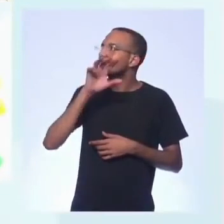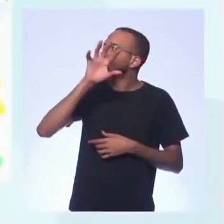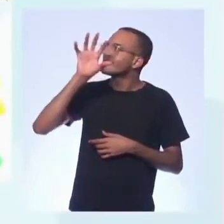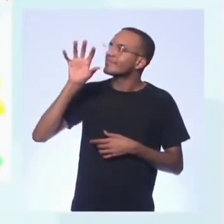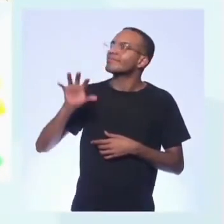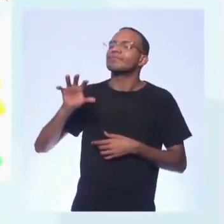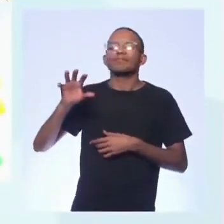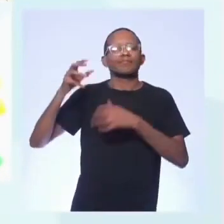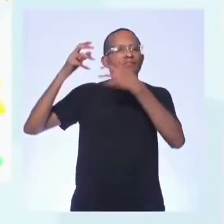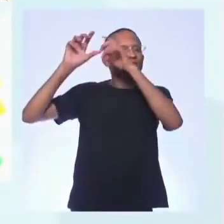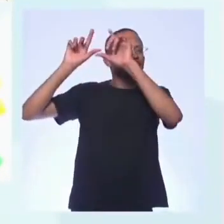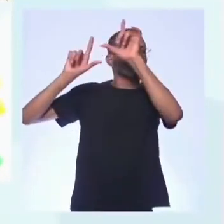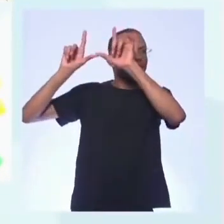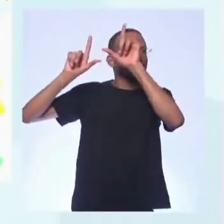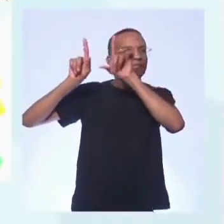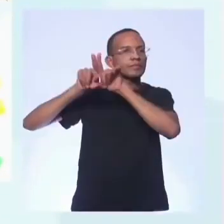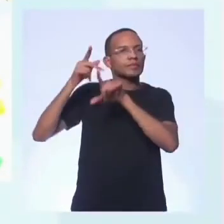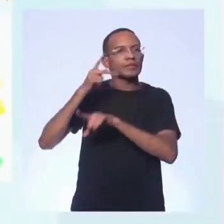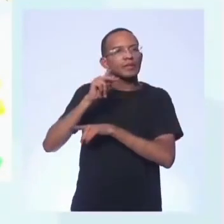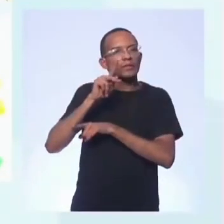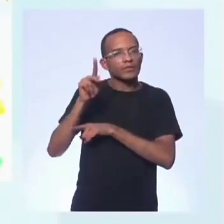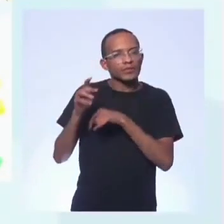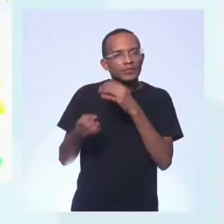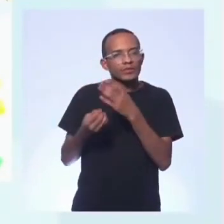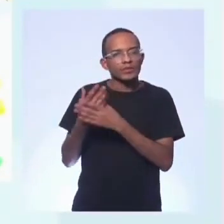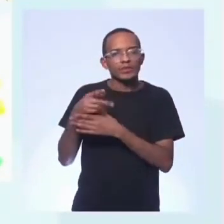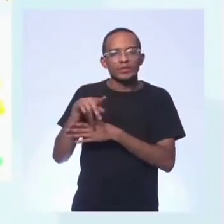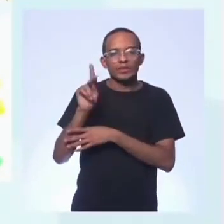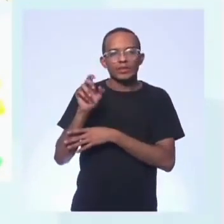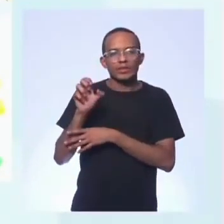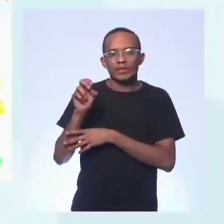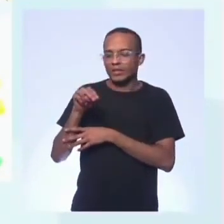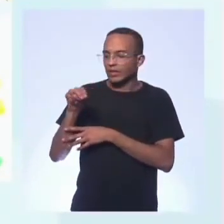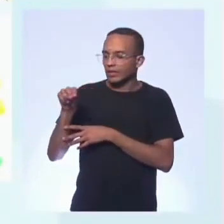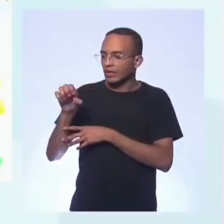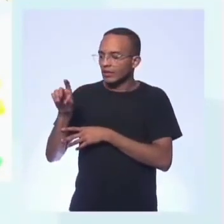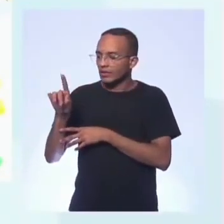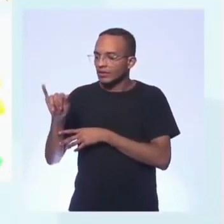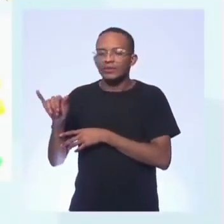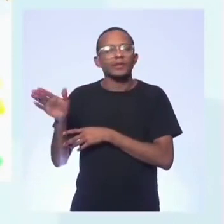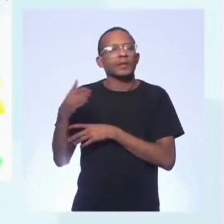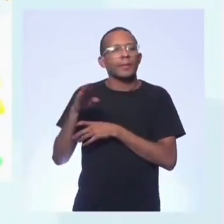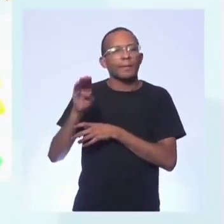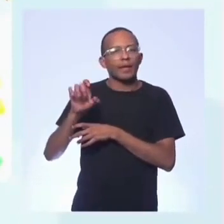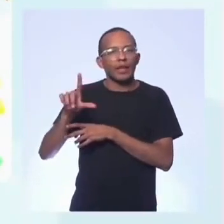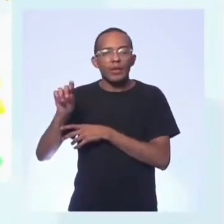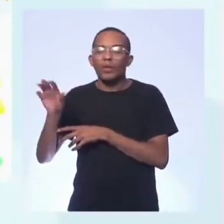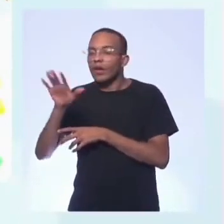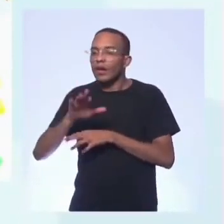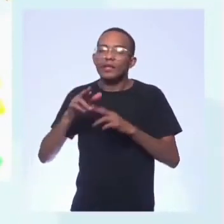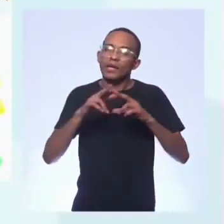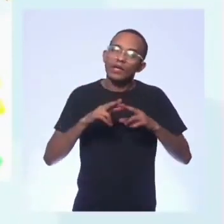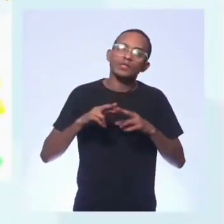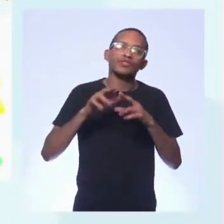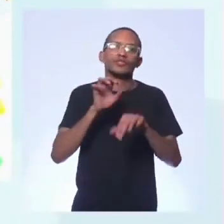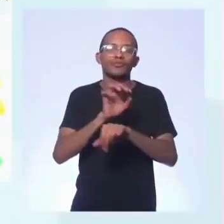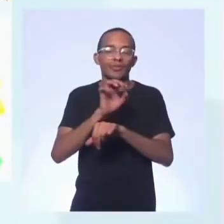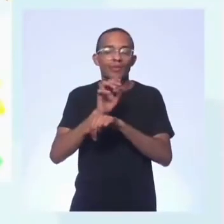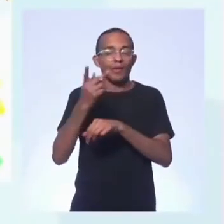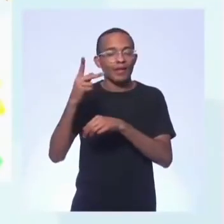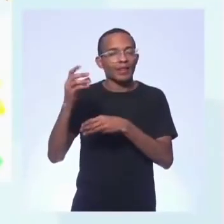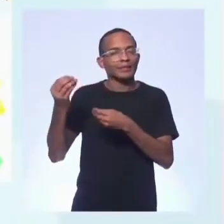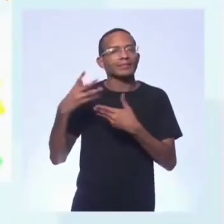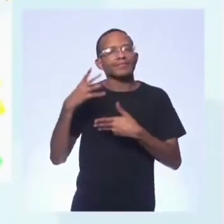mapa mental produzido pelo professor Kennedy Bello, da rede estadual, que nos forneceu aqui